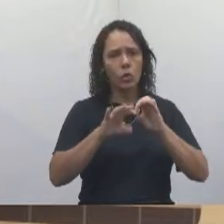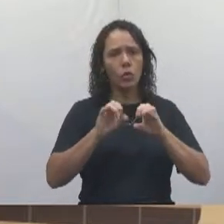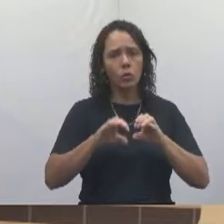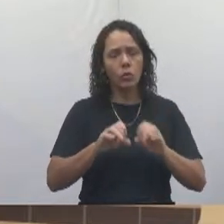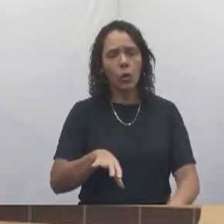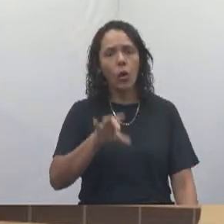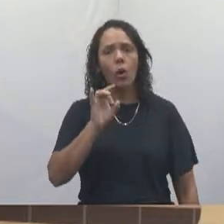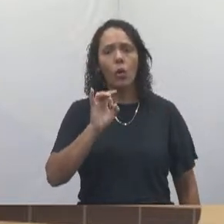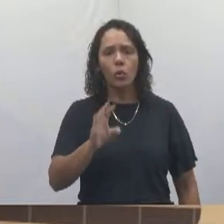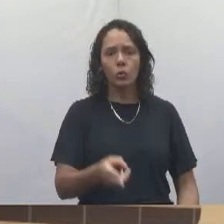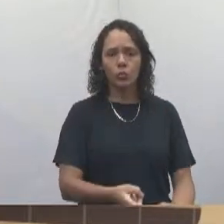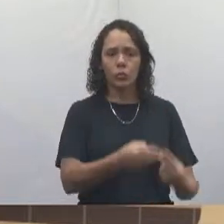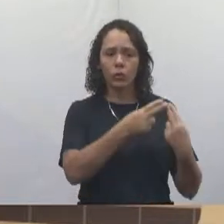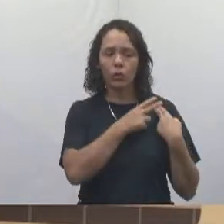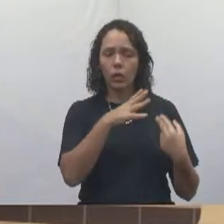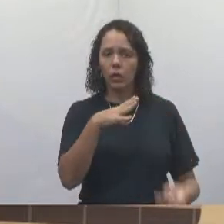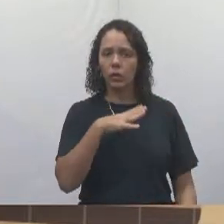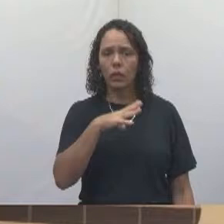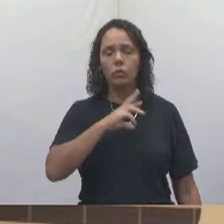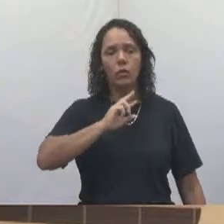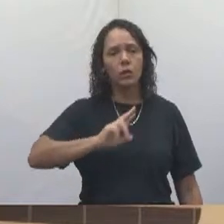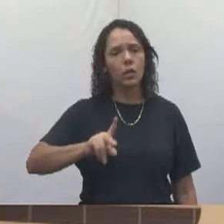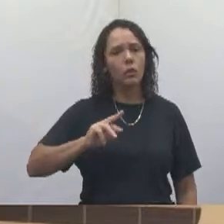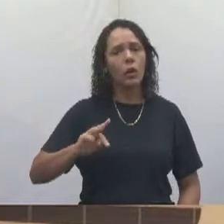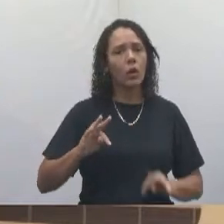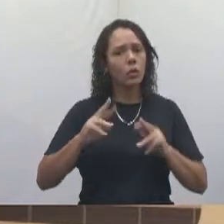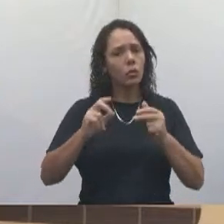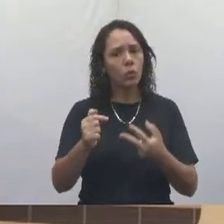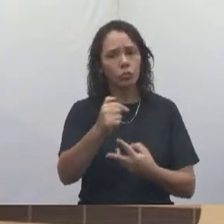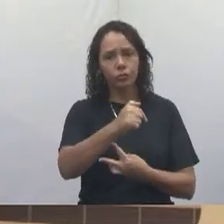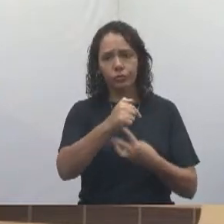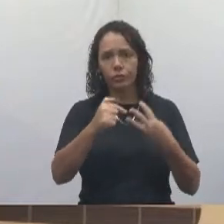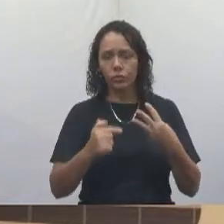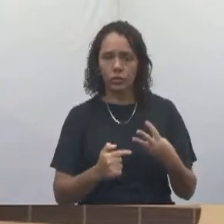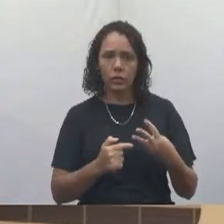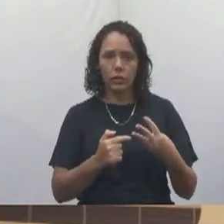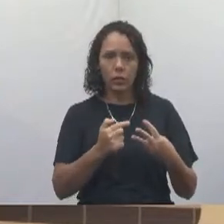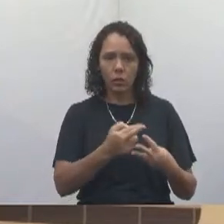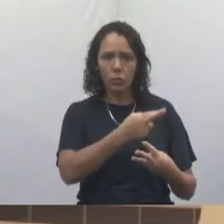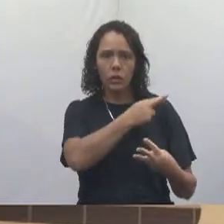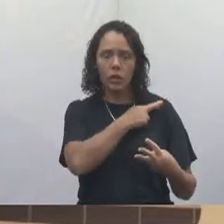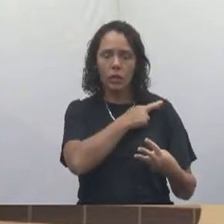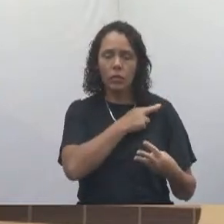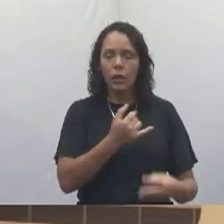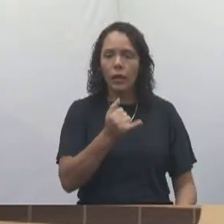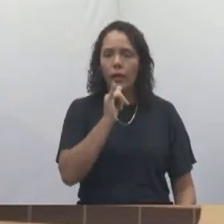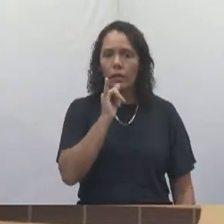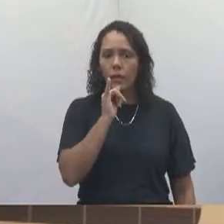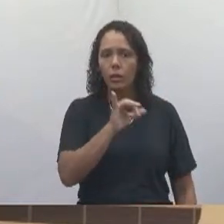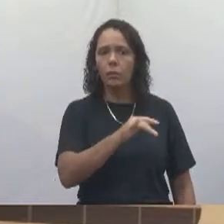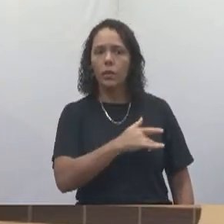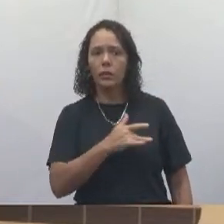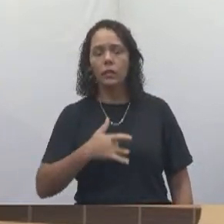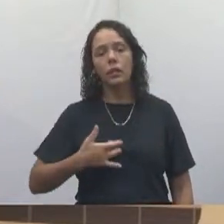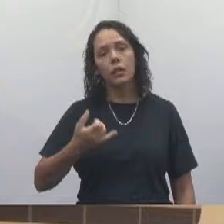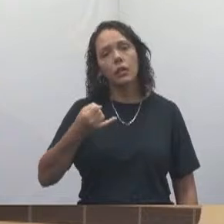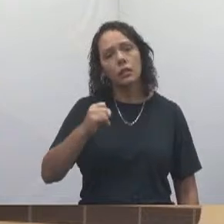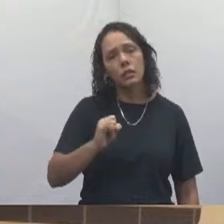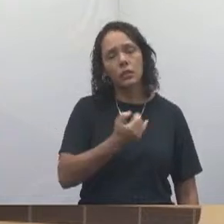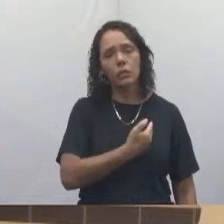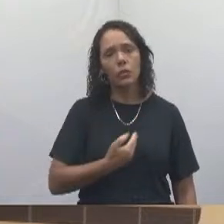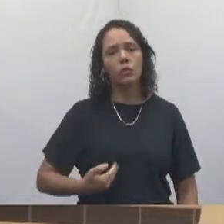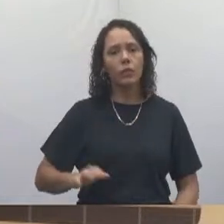municipal. Todos os problemas da saúde e da educação são das 3 esferas. Peguemos a saúde. Se o governo do estado